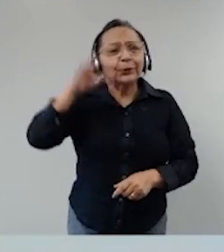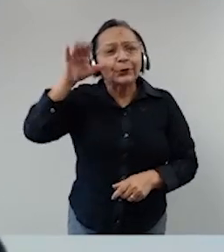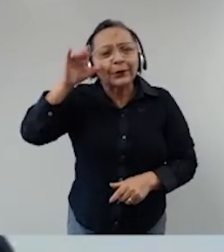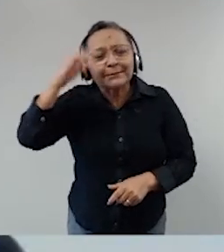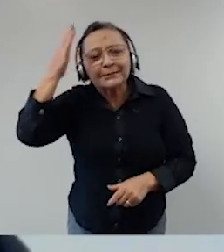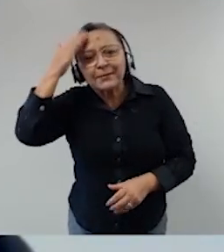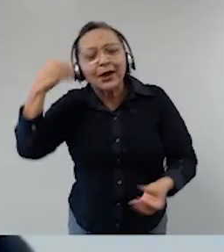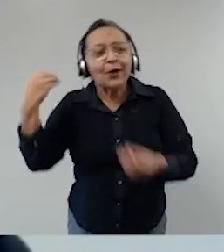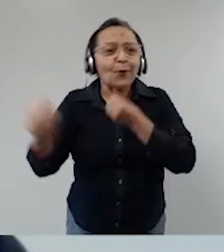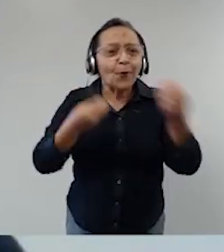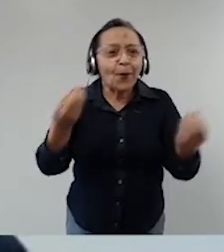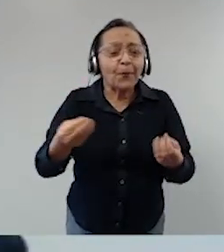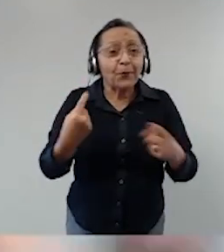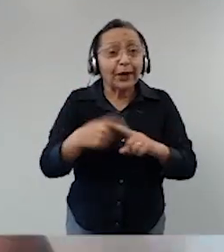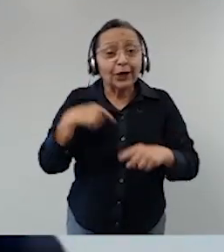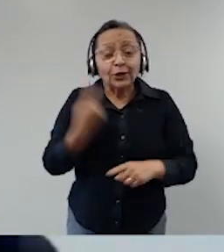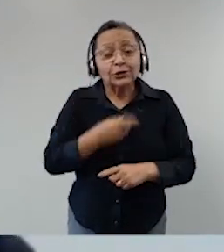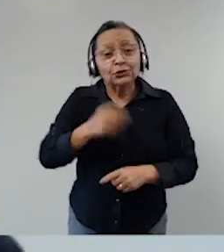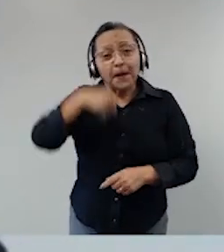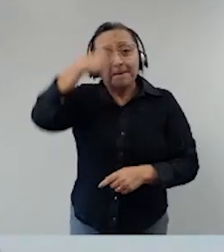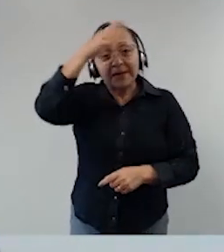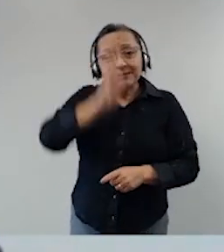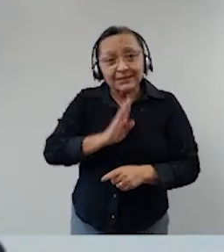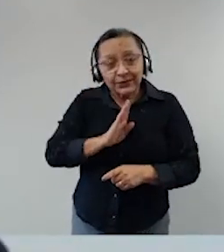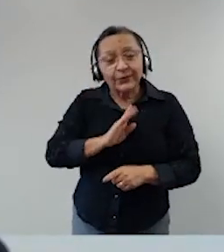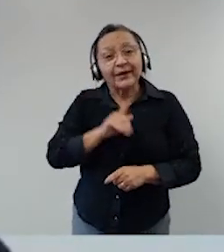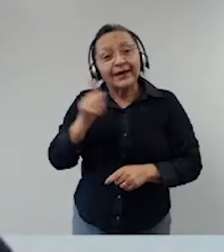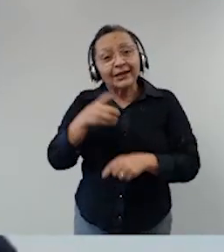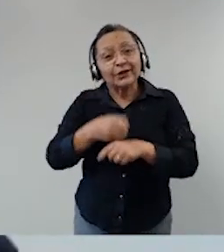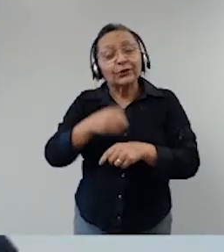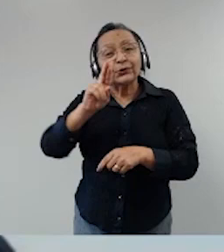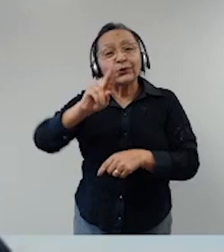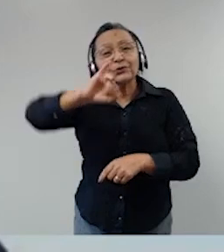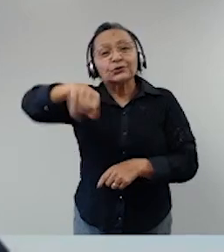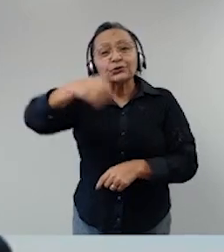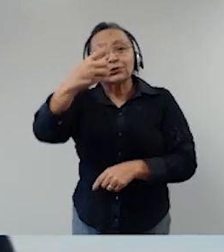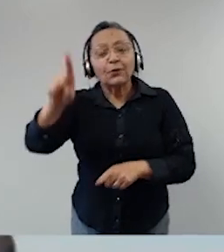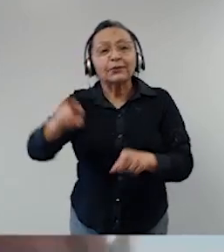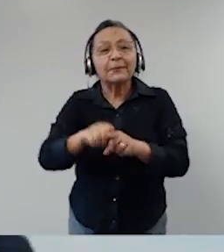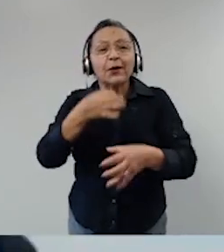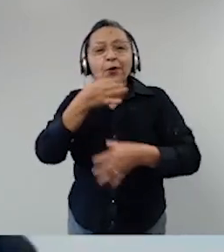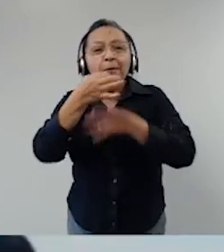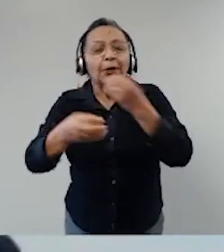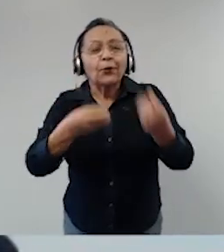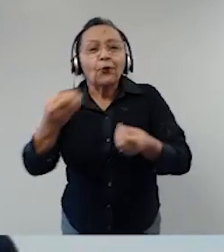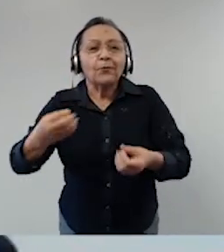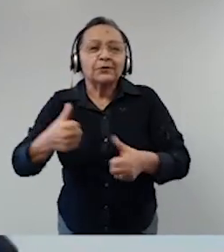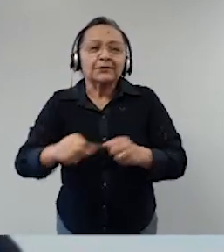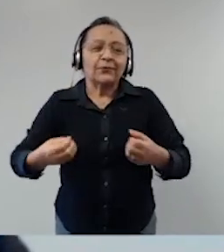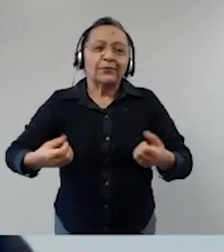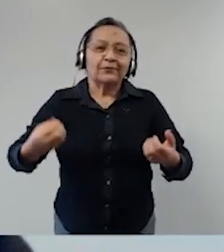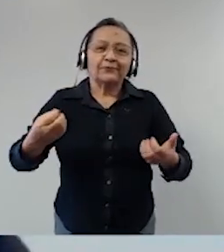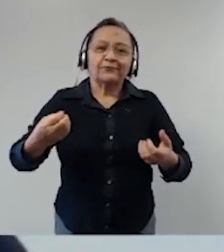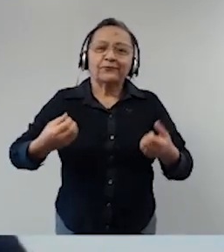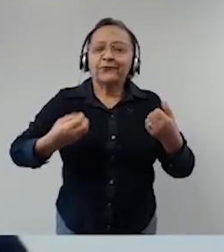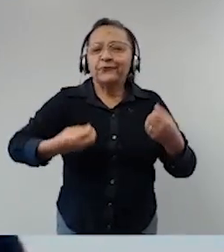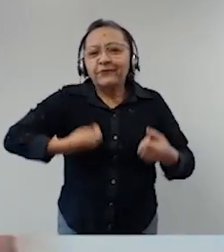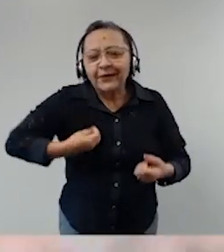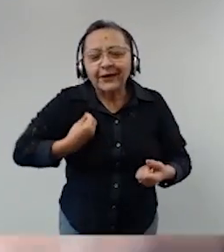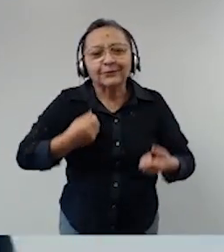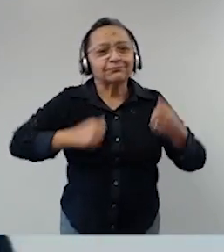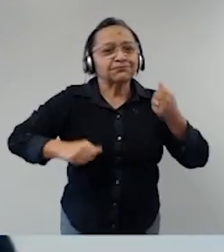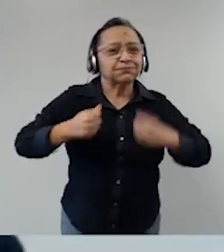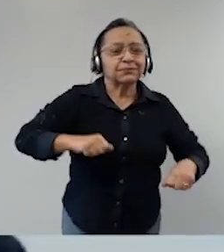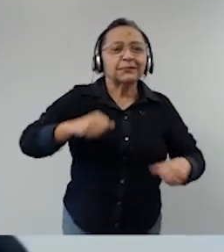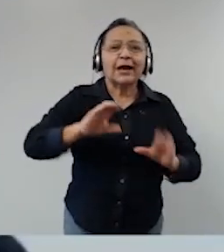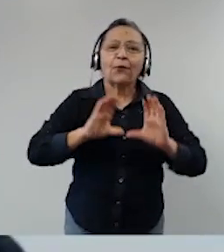aqui falando um pouco de Brasil e o doutor João Caiado comentando como estão aí as agruras na comunidade europeia.